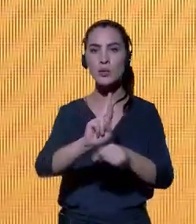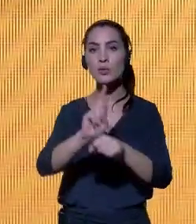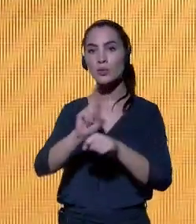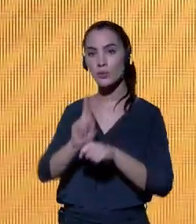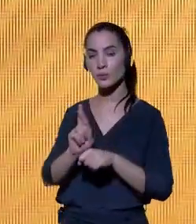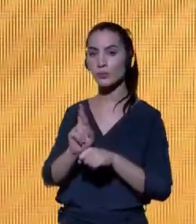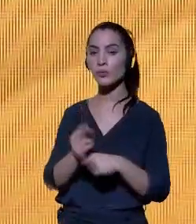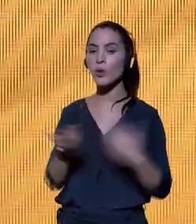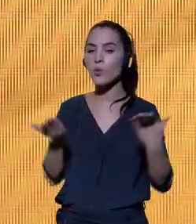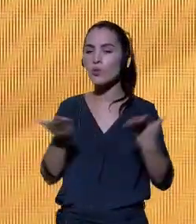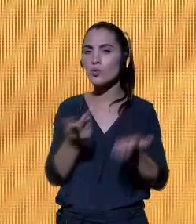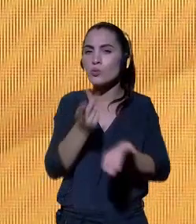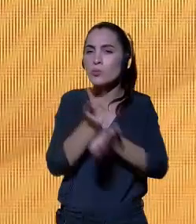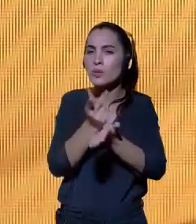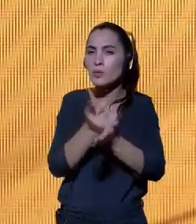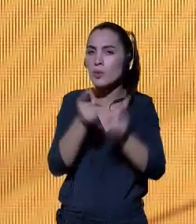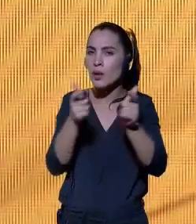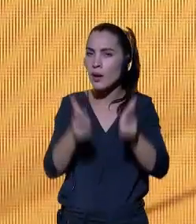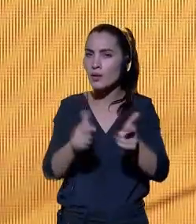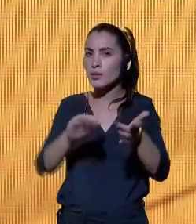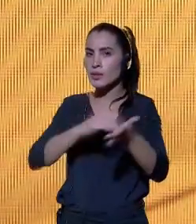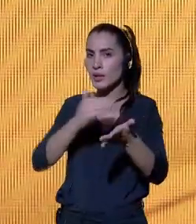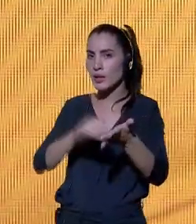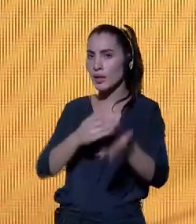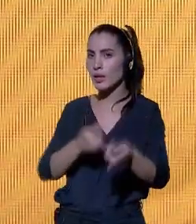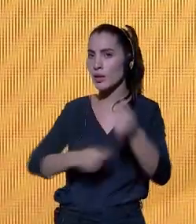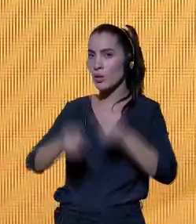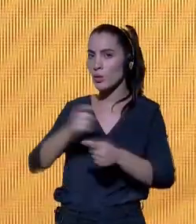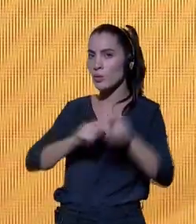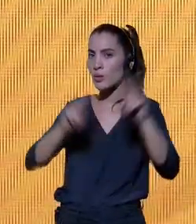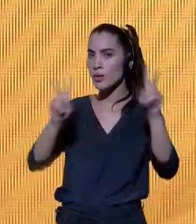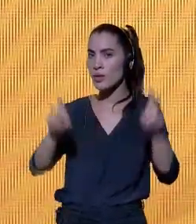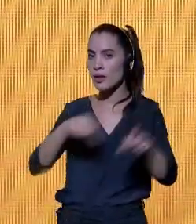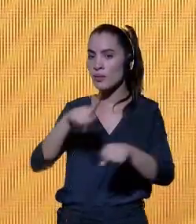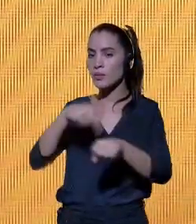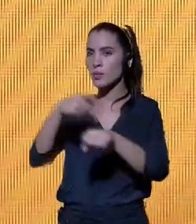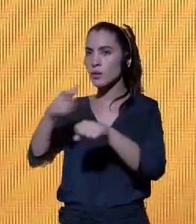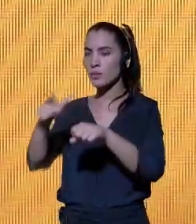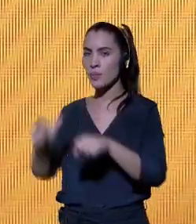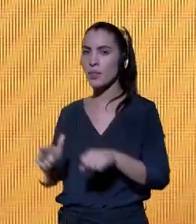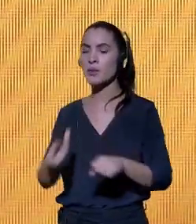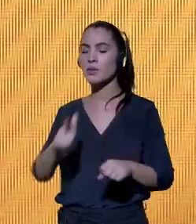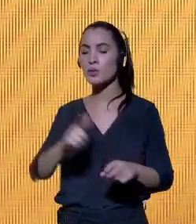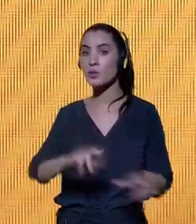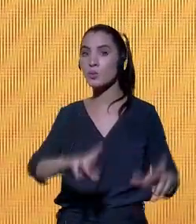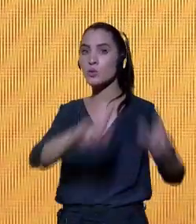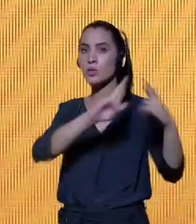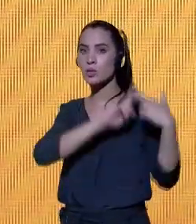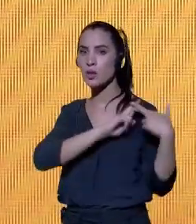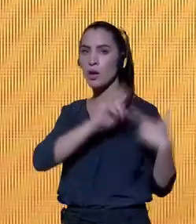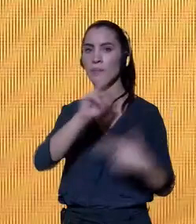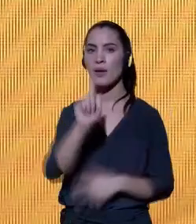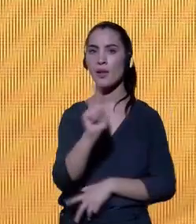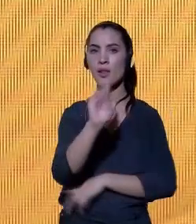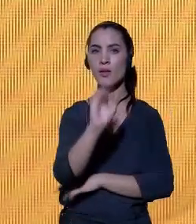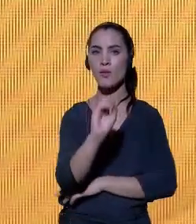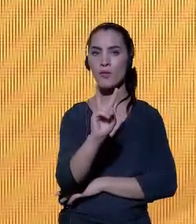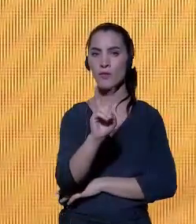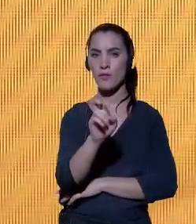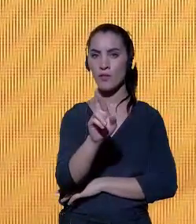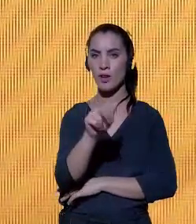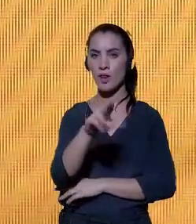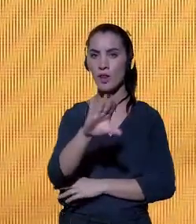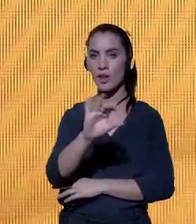local que é a Secretaria de Assuntos Econômicos Internacionais, responsáveis pela governança junto aos bancos de